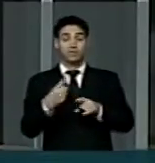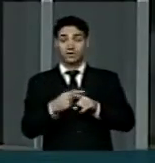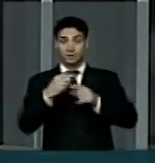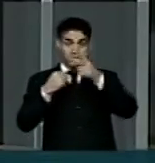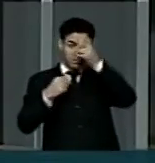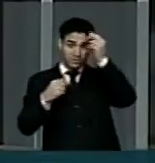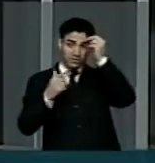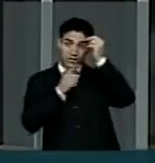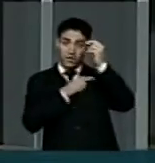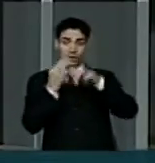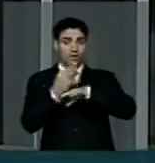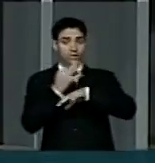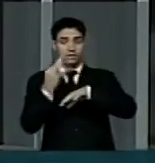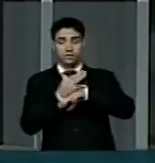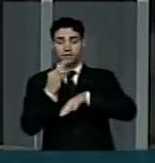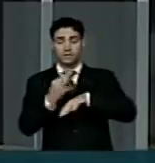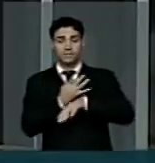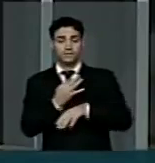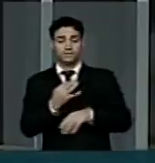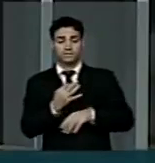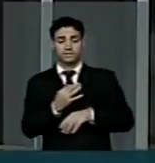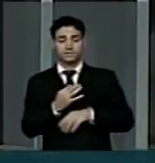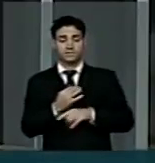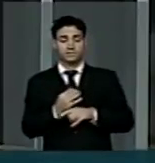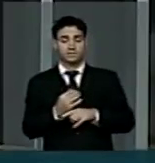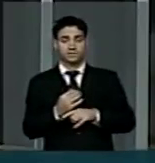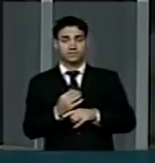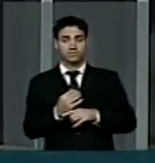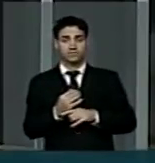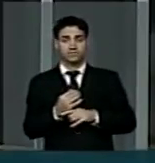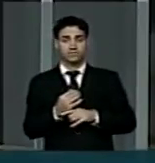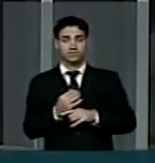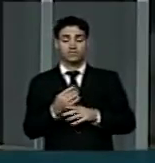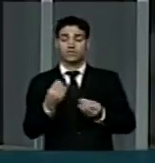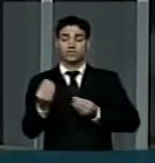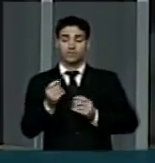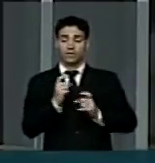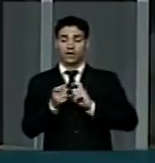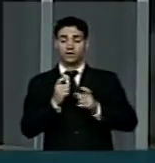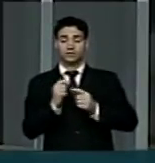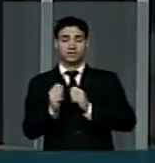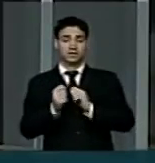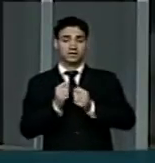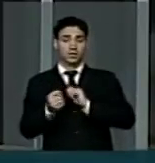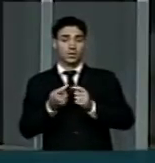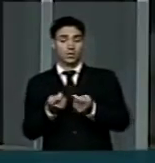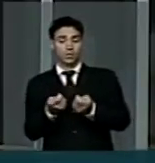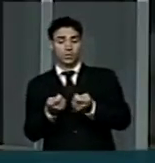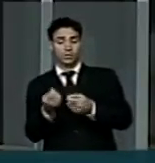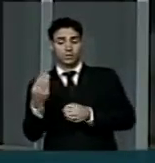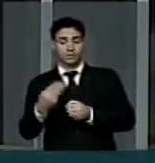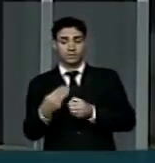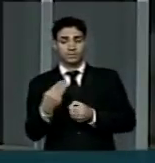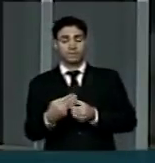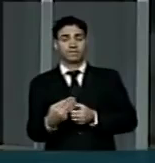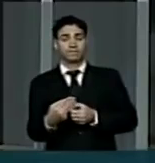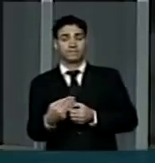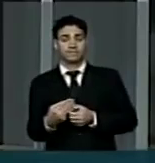não suportam mais. Não há quem administre esse município. Outra coisa, deputada, outra